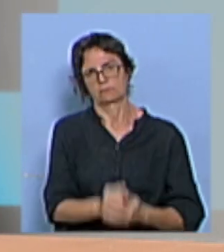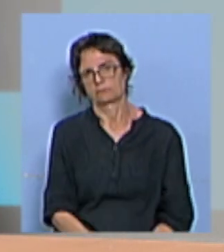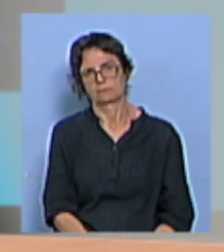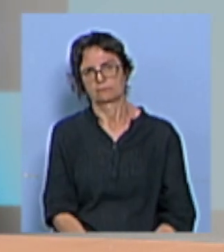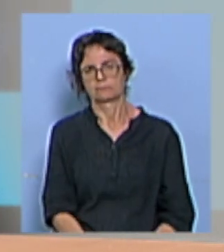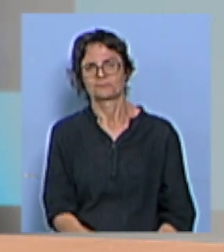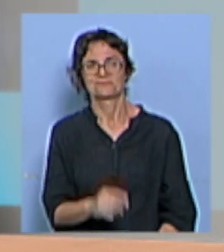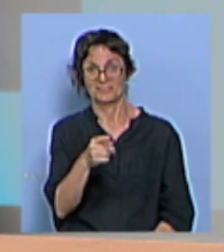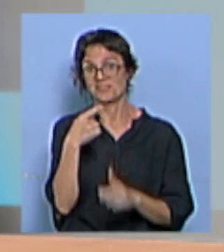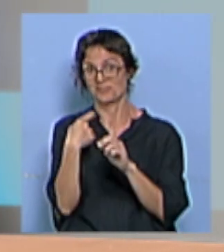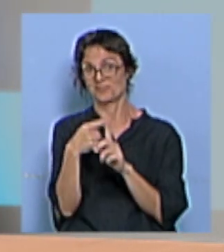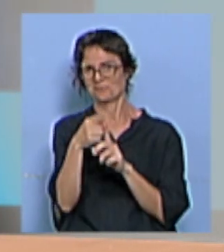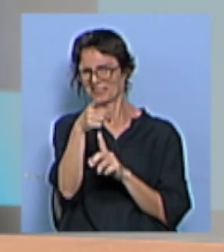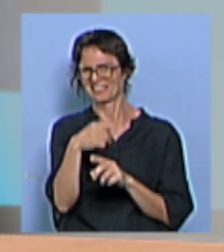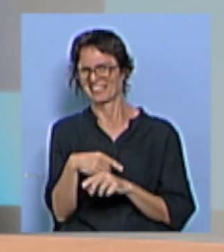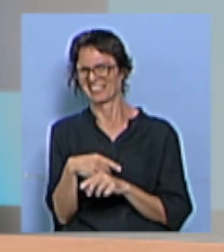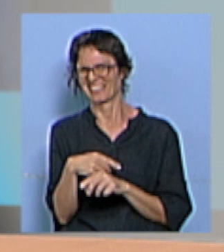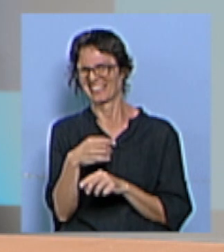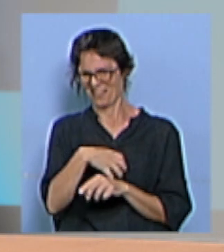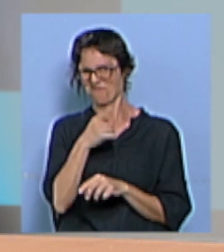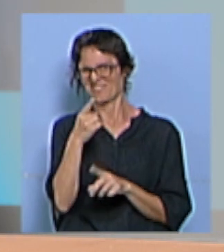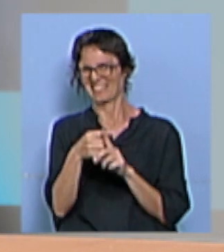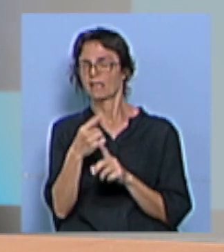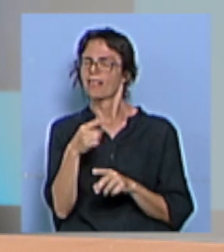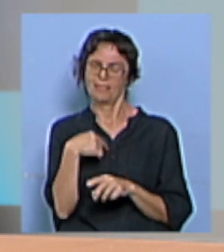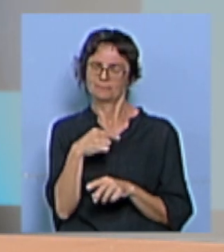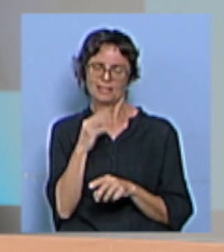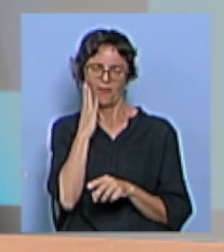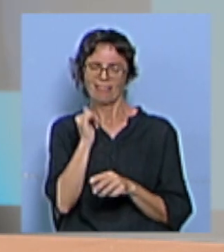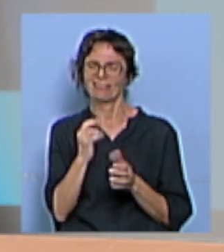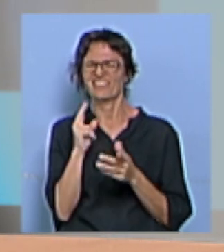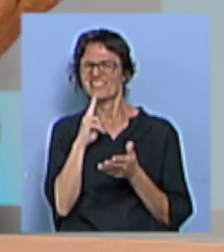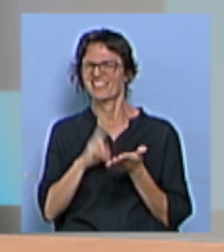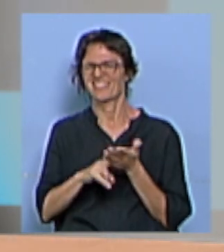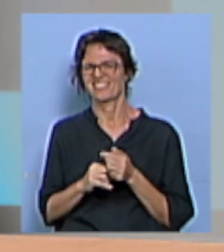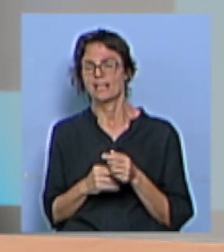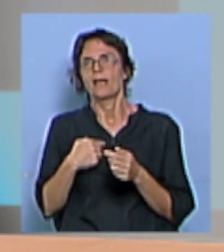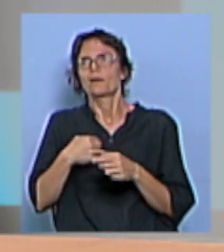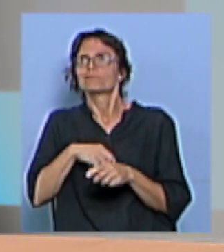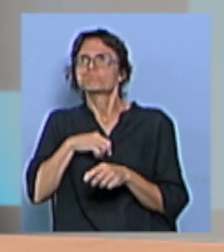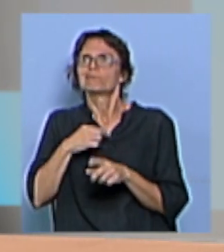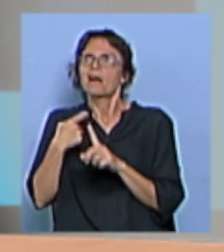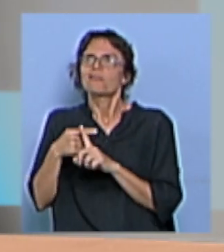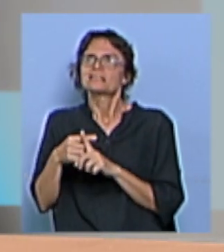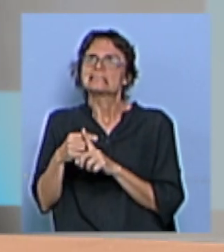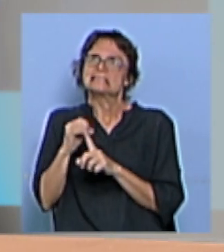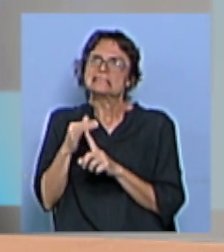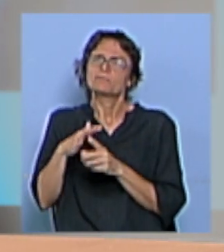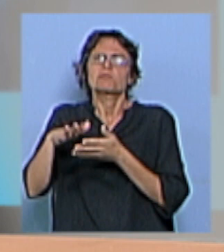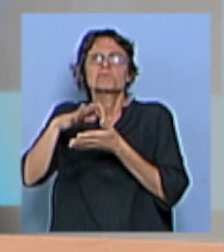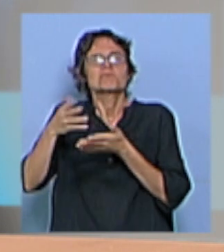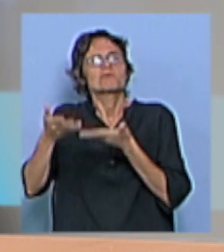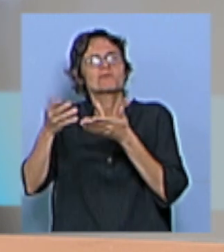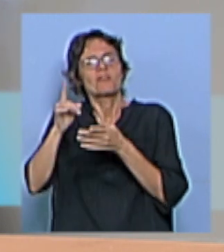um otimista por natureza? Não, procuro ser realista. Optimista assim, digamos, superficial, não.